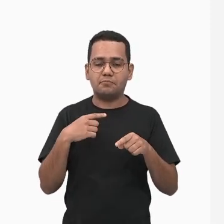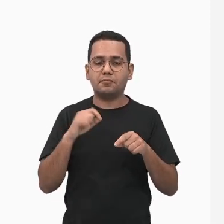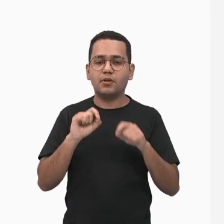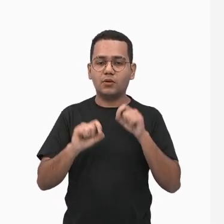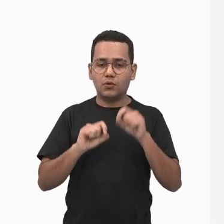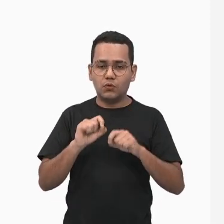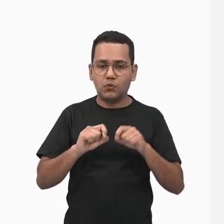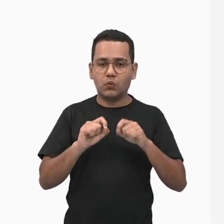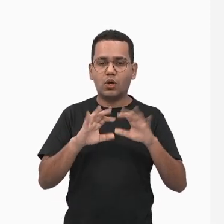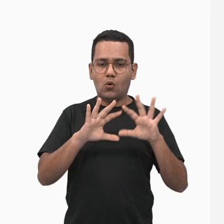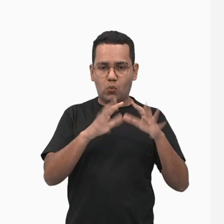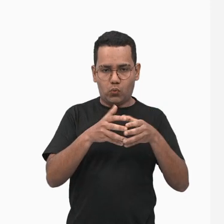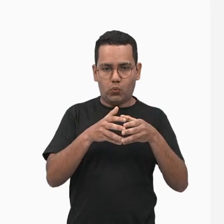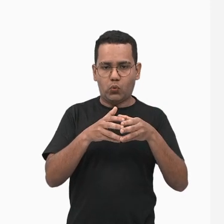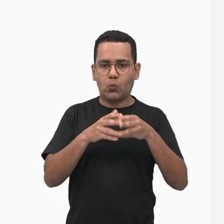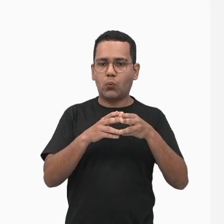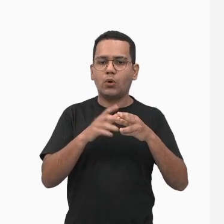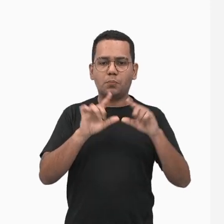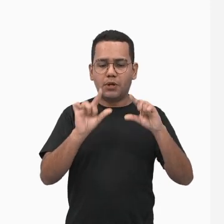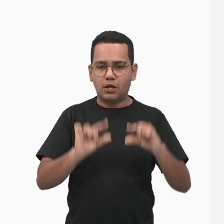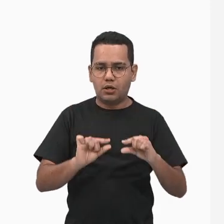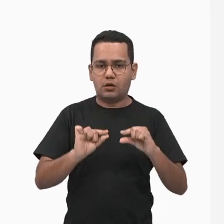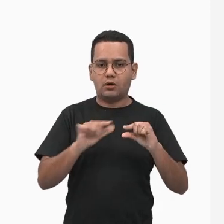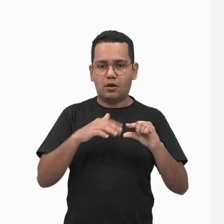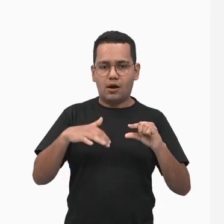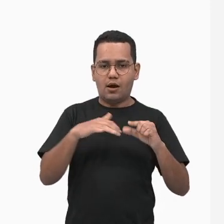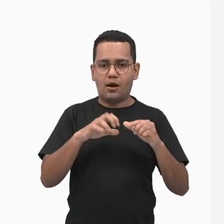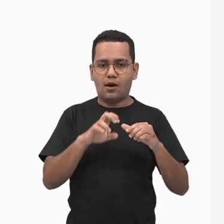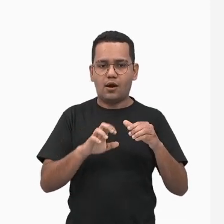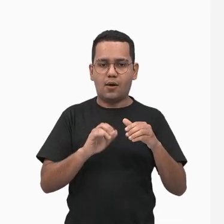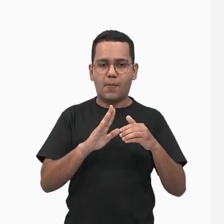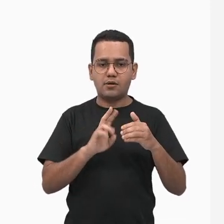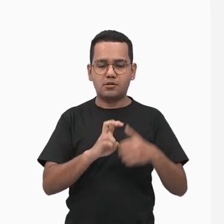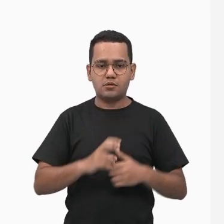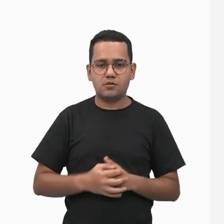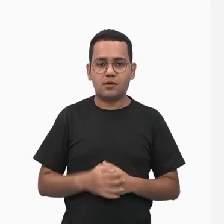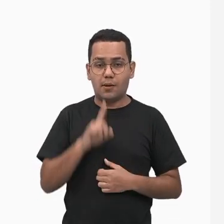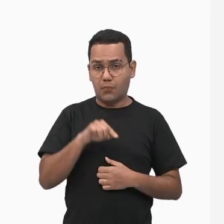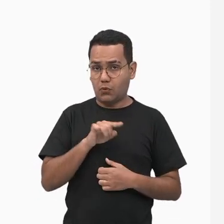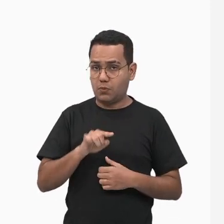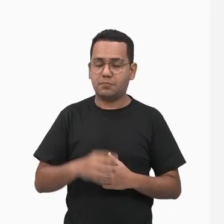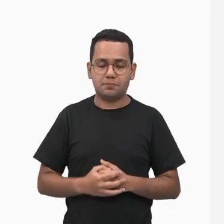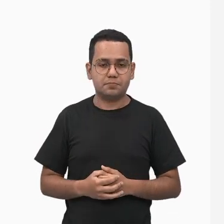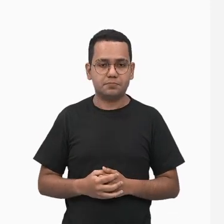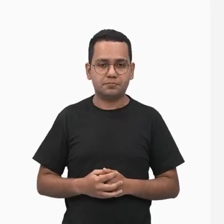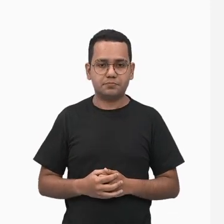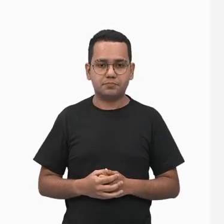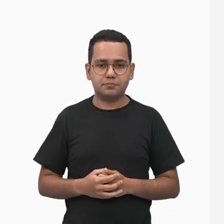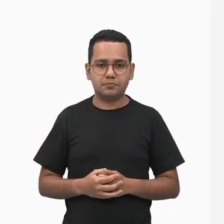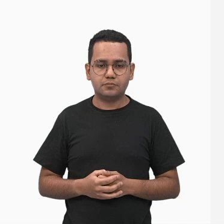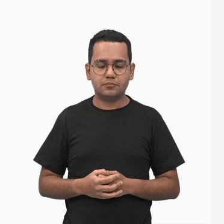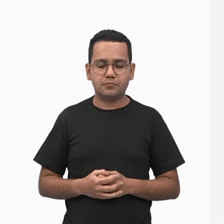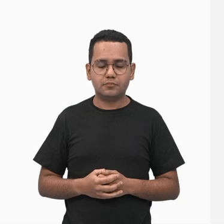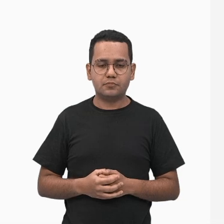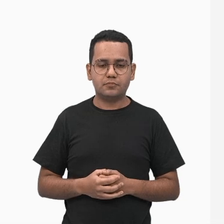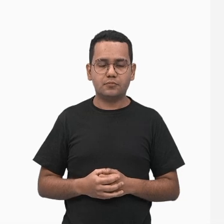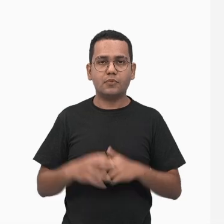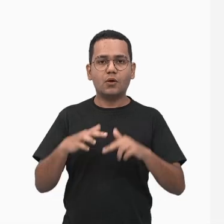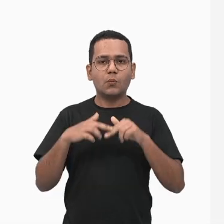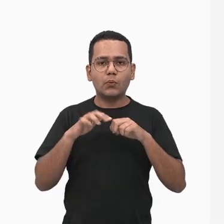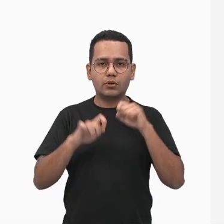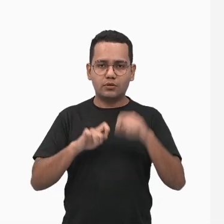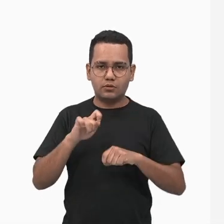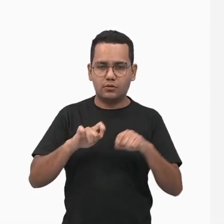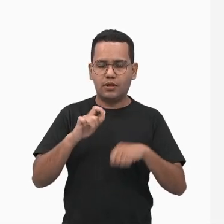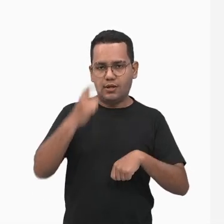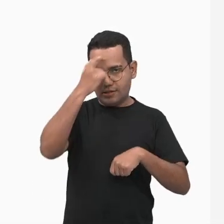sufocar. Foi dada autorização ao governo para alistar, armar e empregar como guarda cidadãos que preenchessem